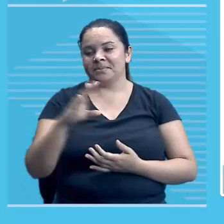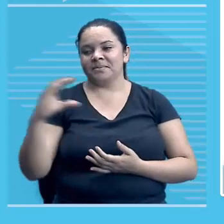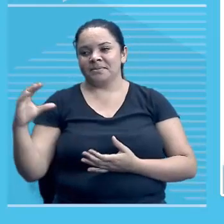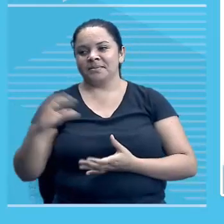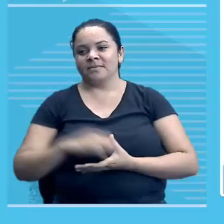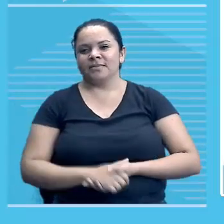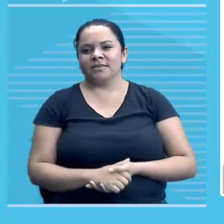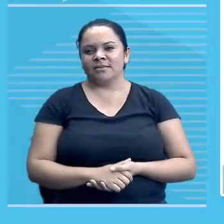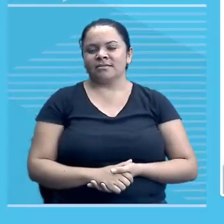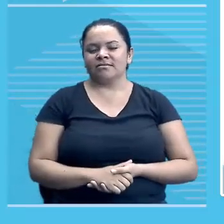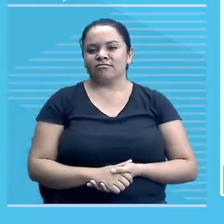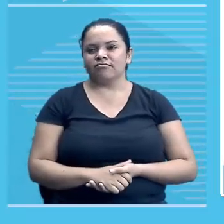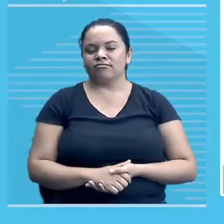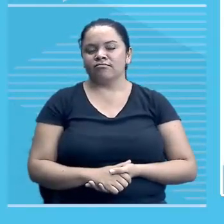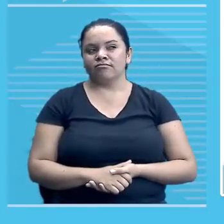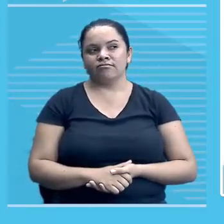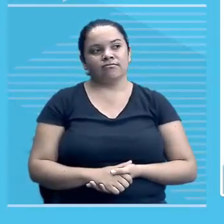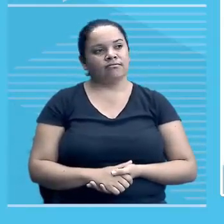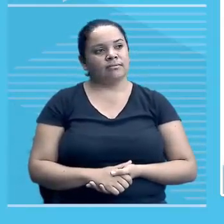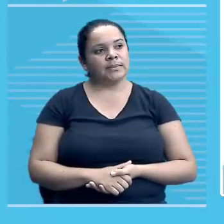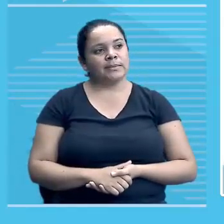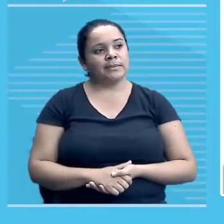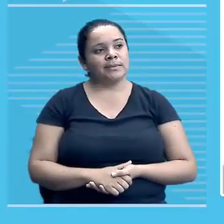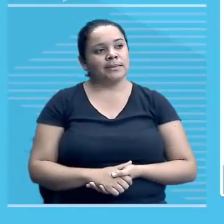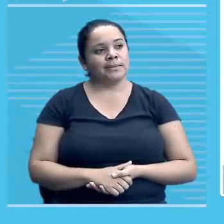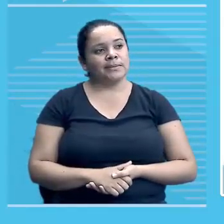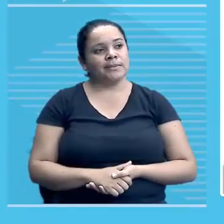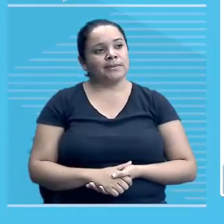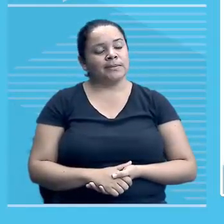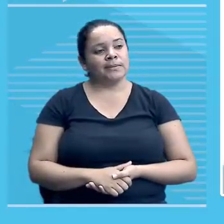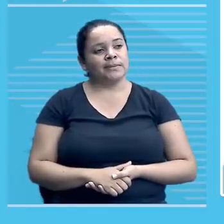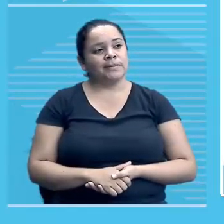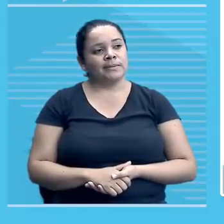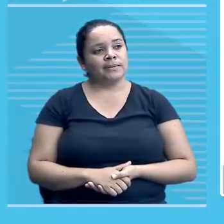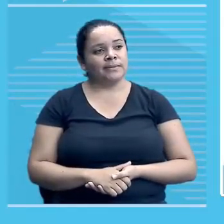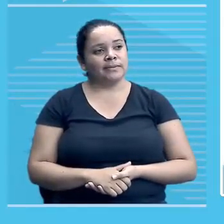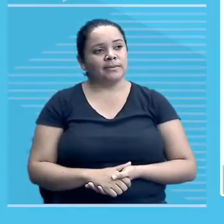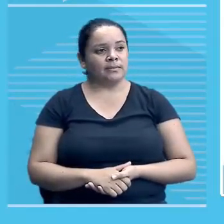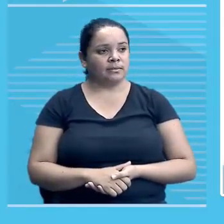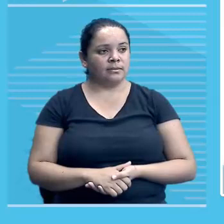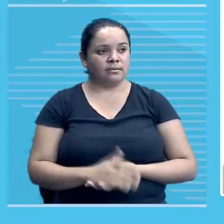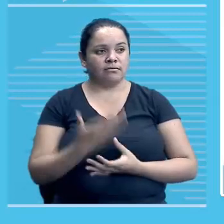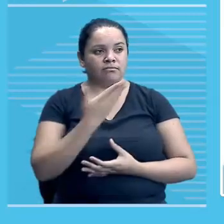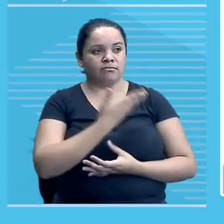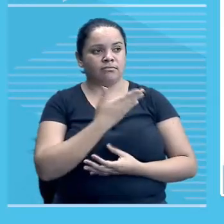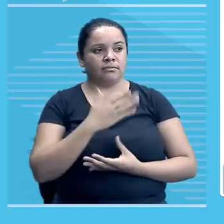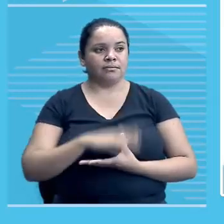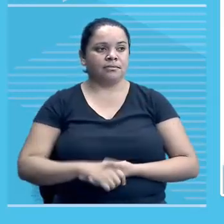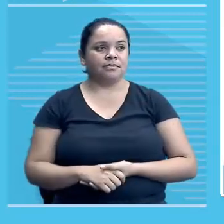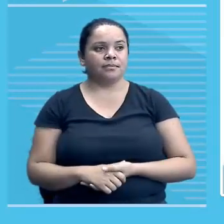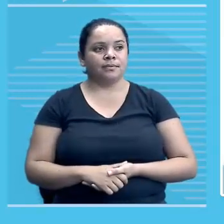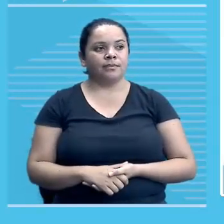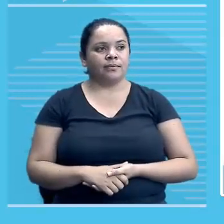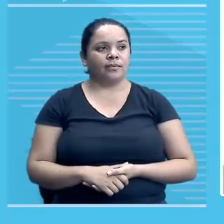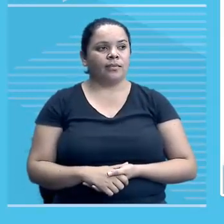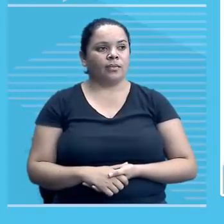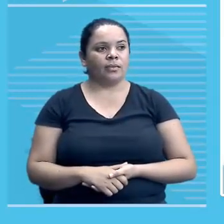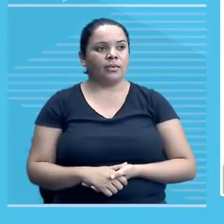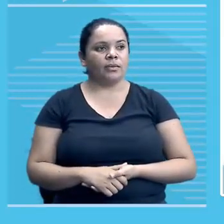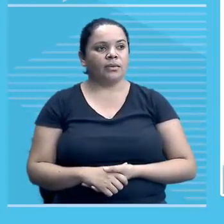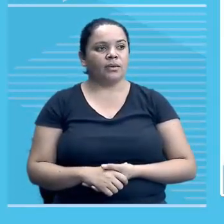os coeficientes. O A é igual a 1, o B menos